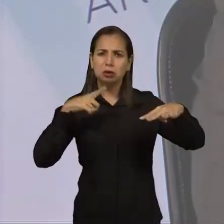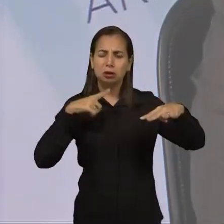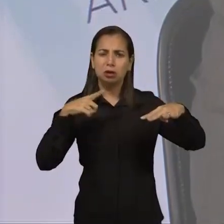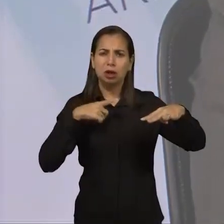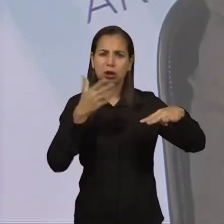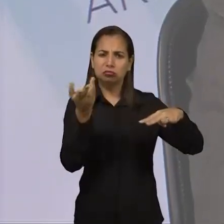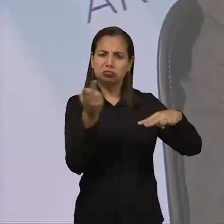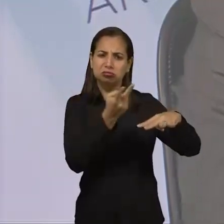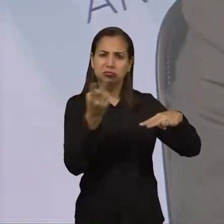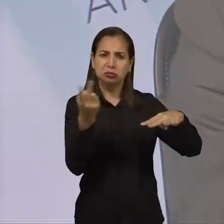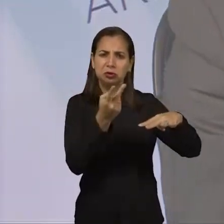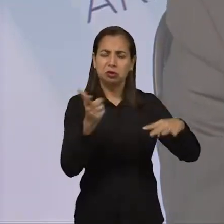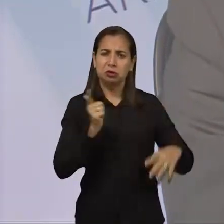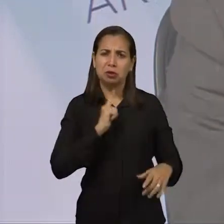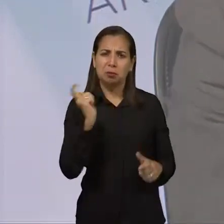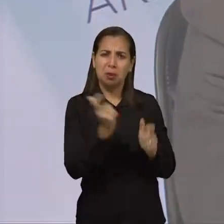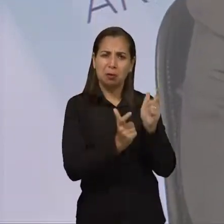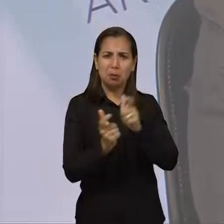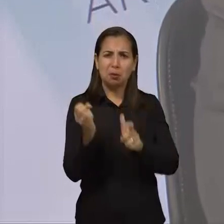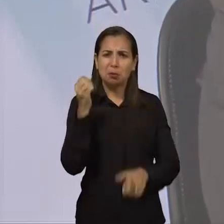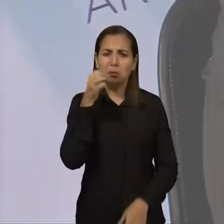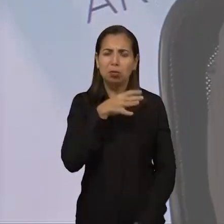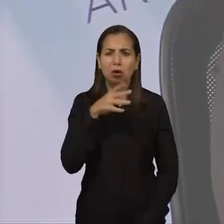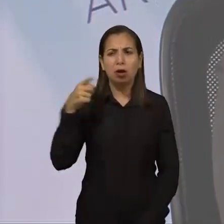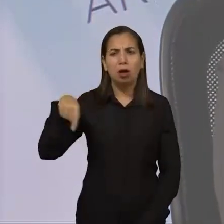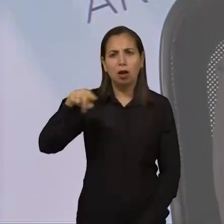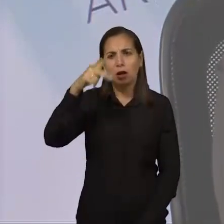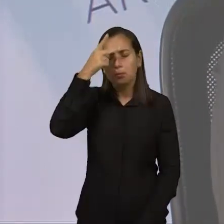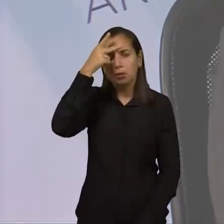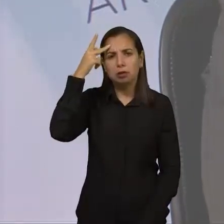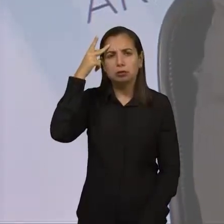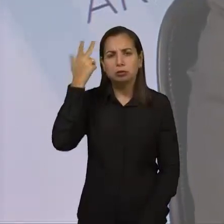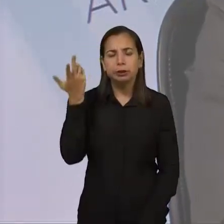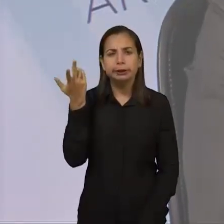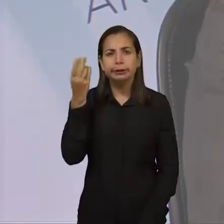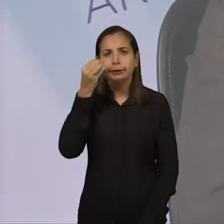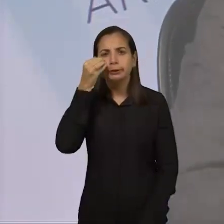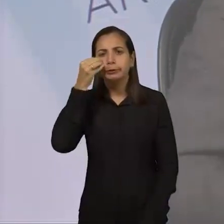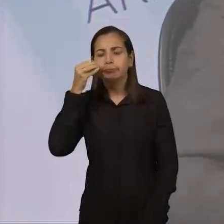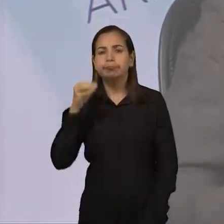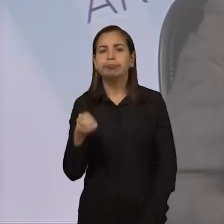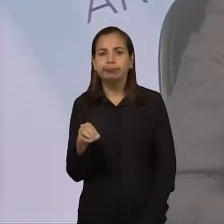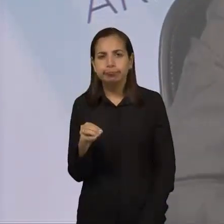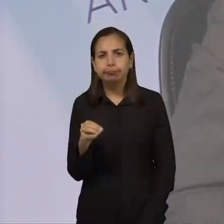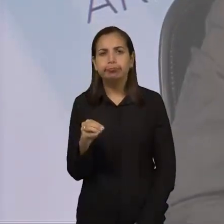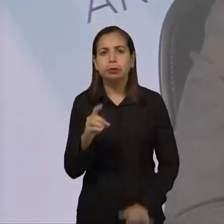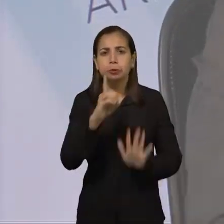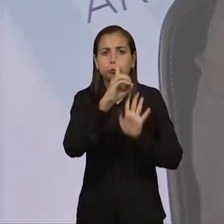Supremo, fazem com que as pessoas esqueçam do direito e passem a se